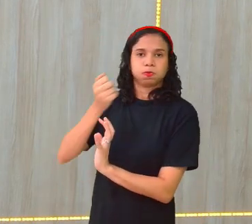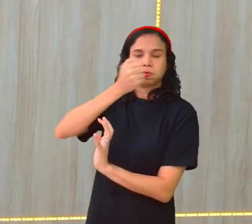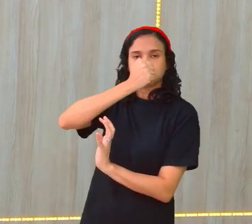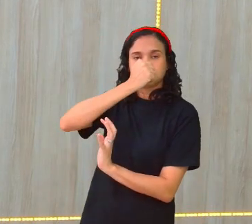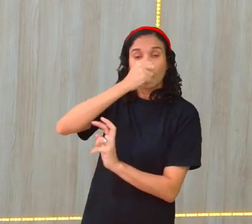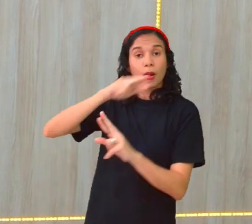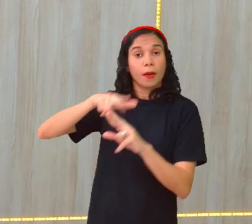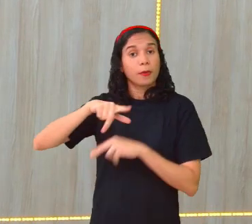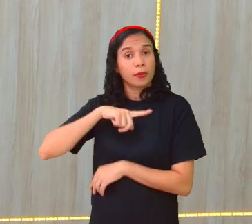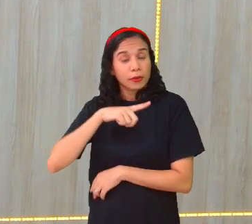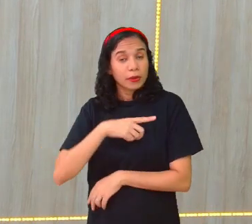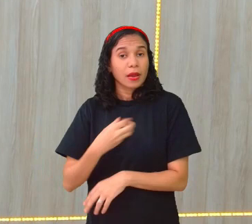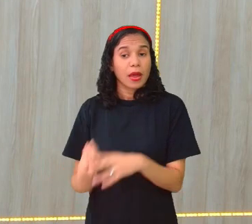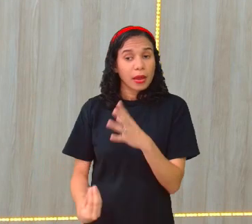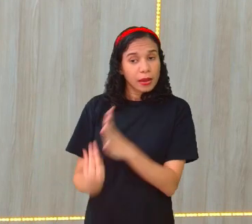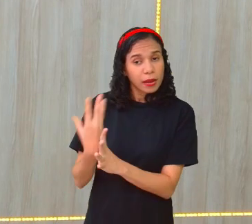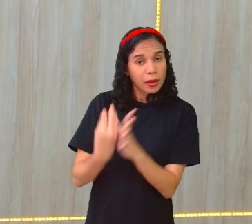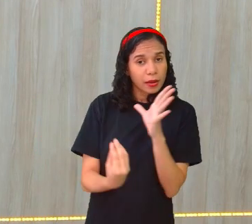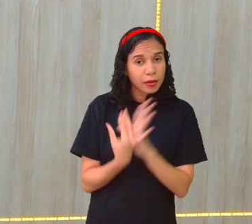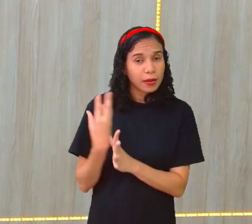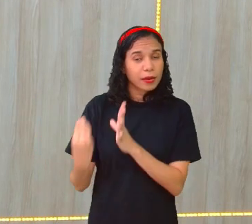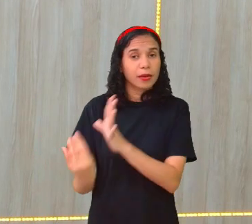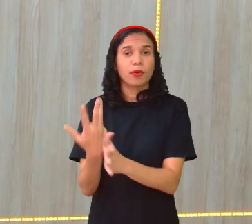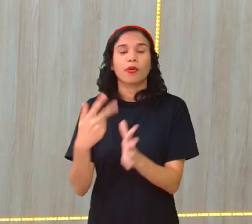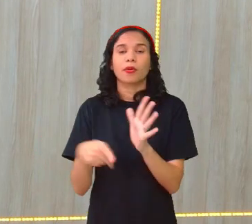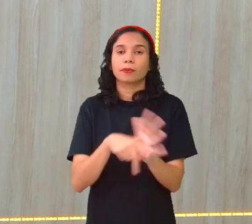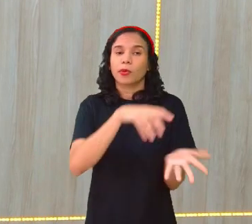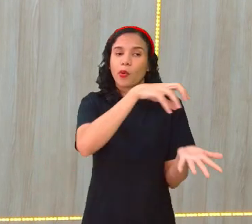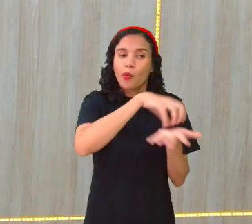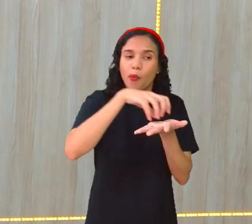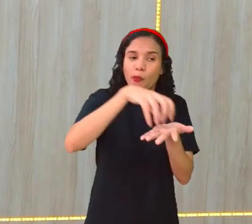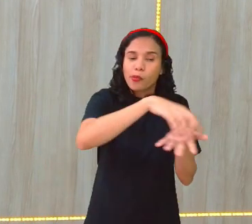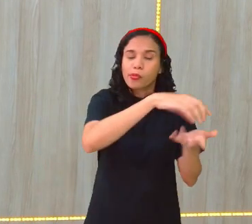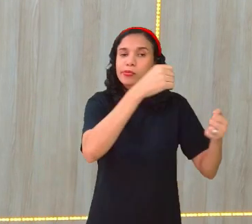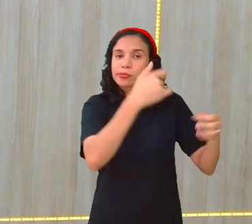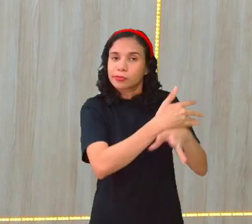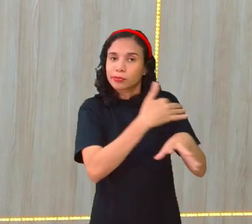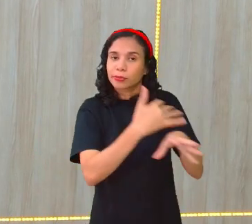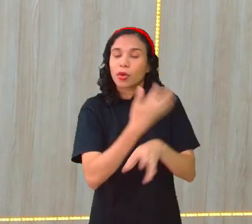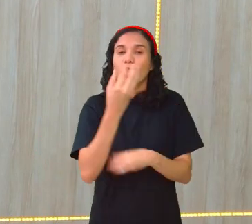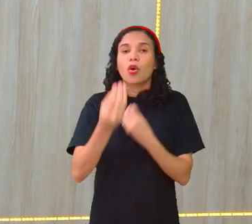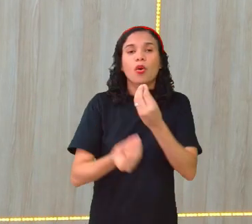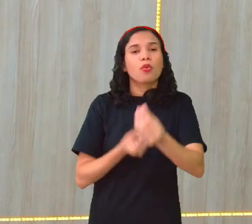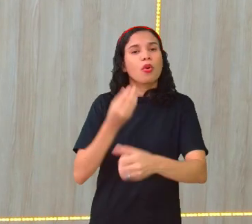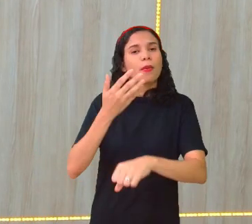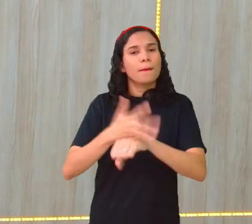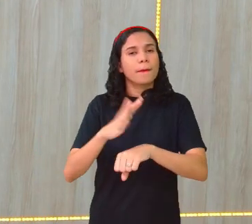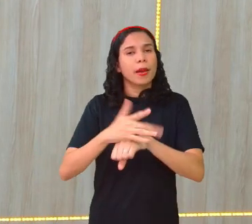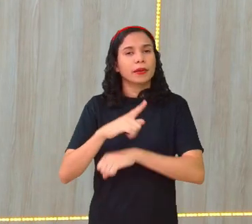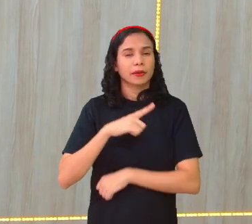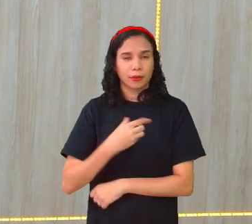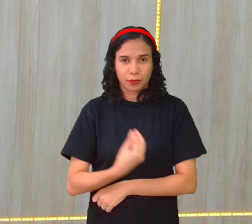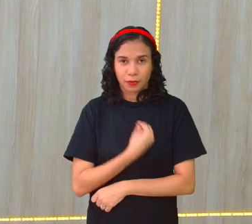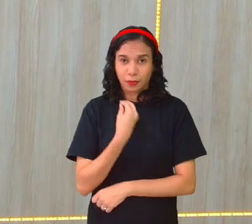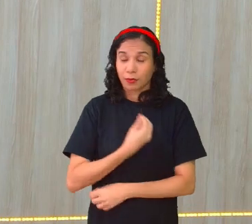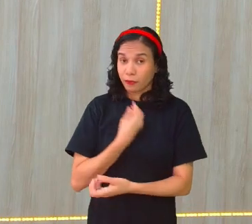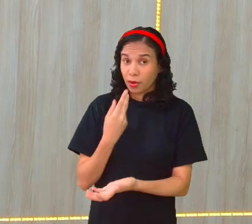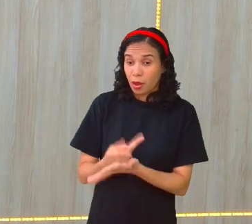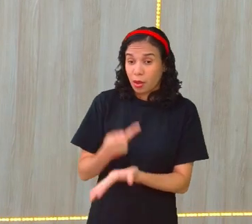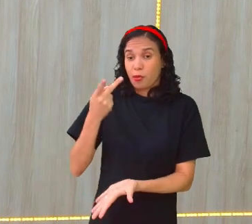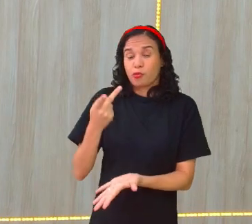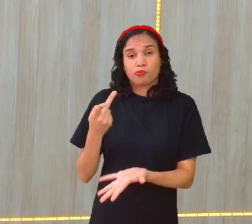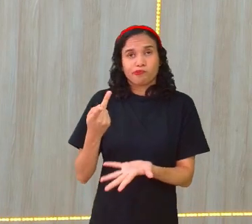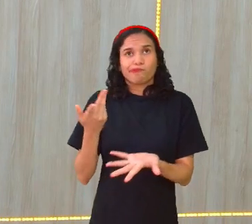que foi surgindo os centros urbanos e às vezes, da forma que ele foi formado, aconteceu